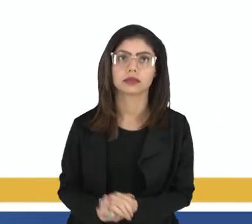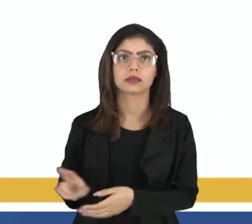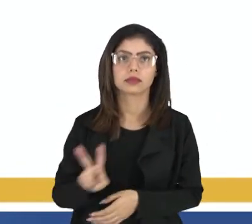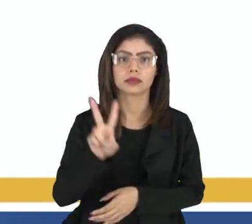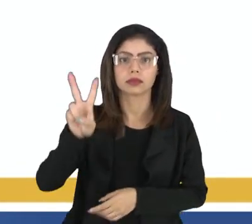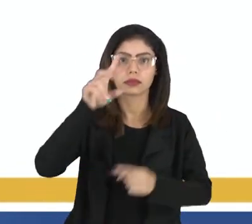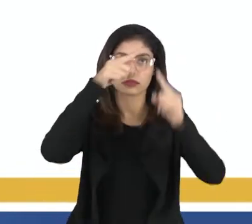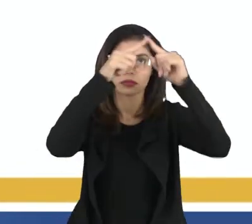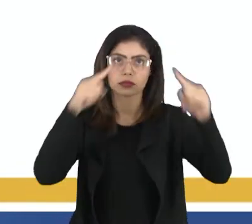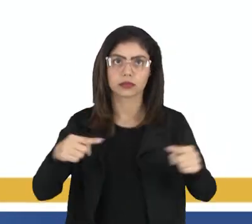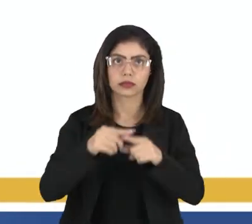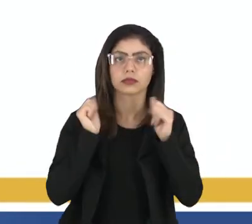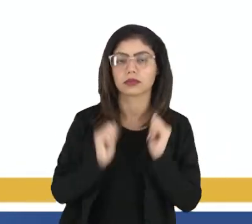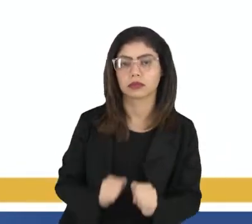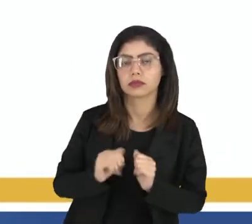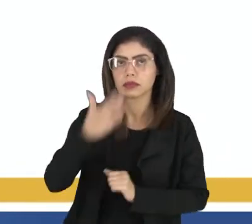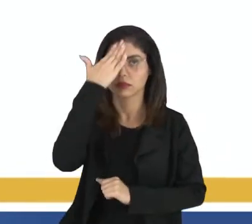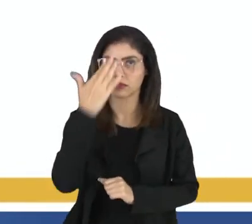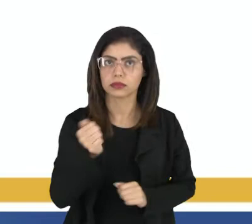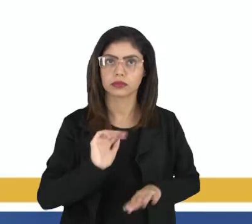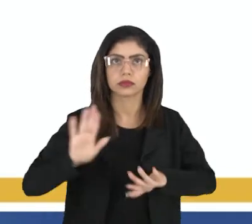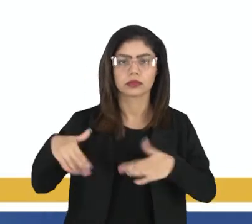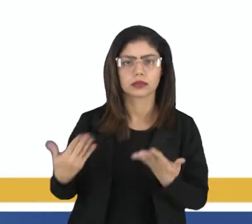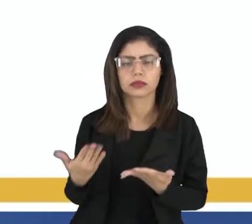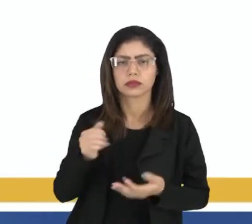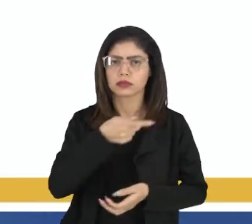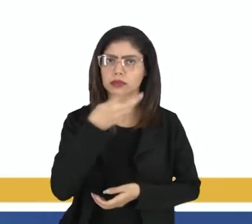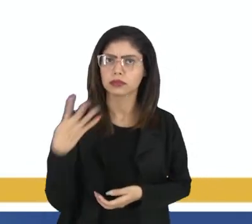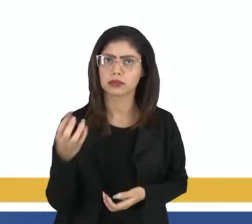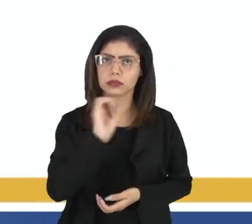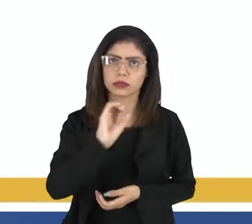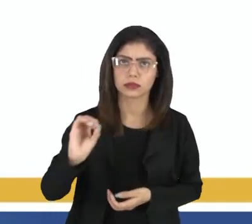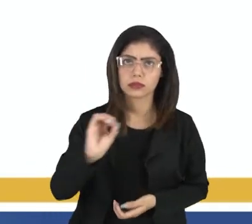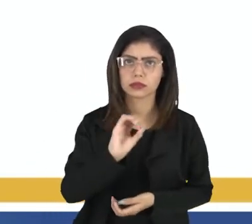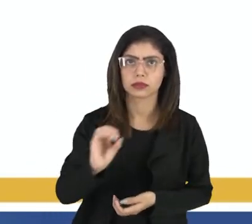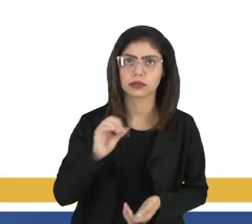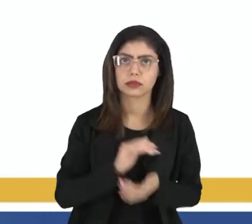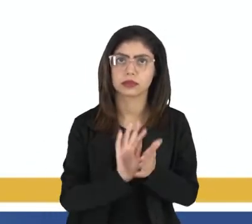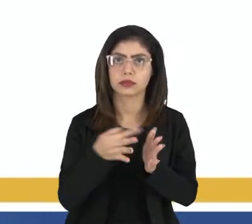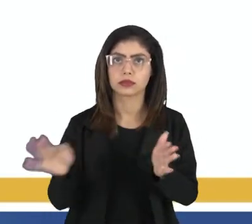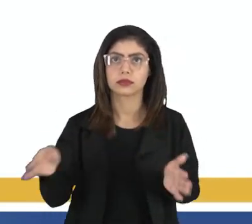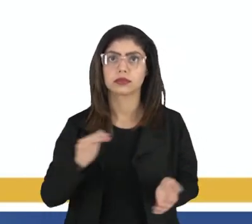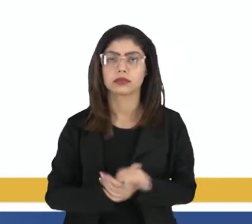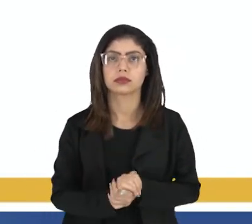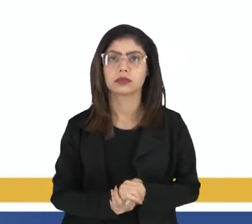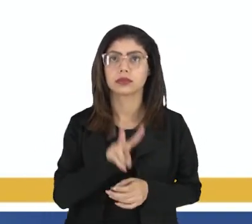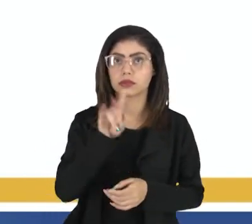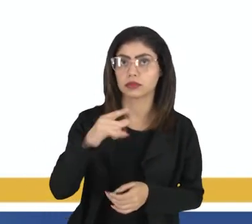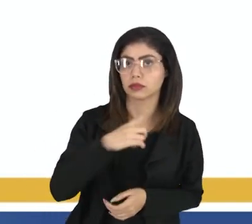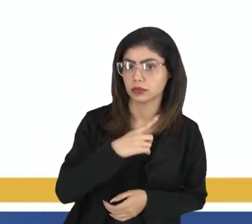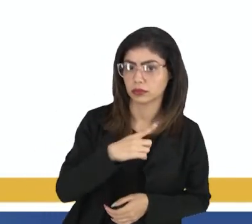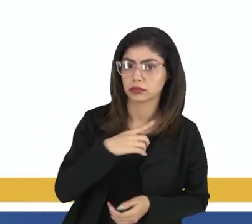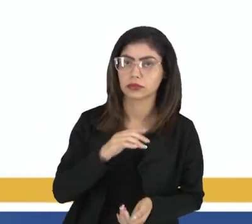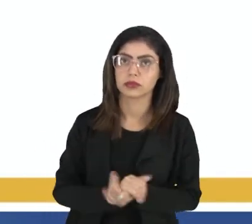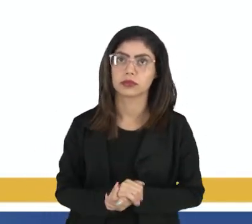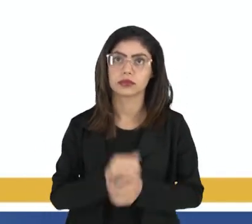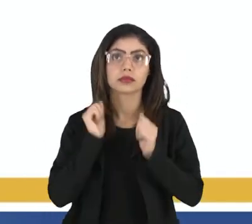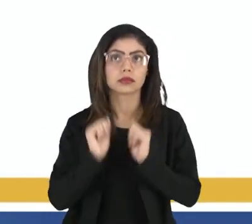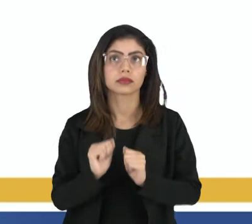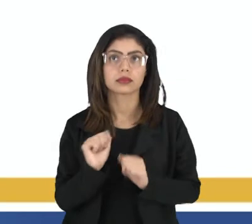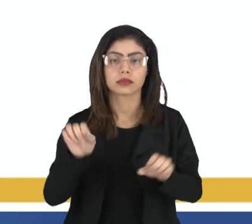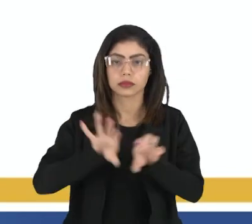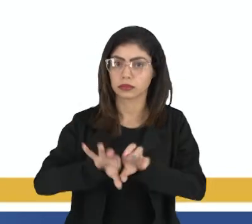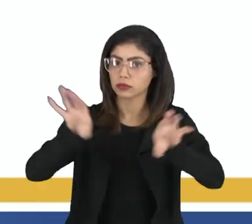delta nos permite saber quantos zeros a função quadrática vai ter.